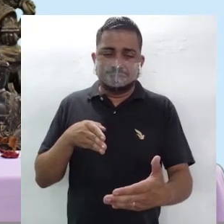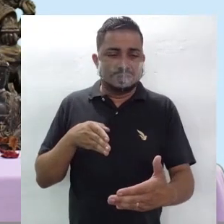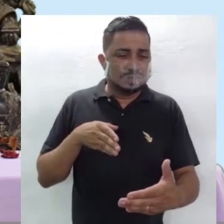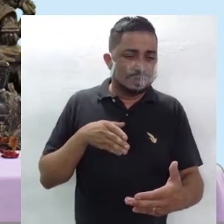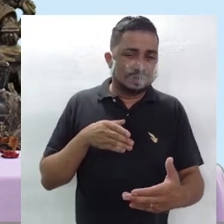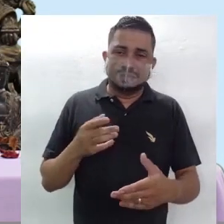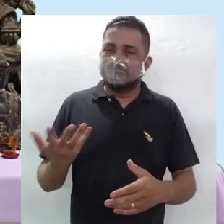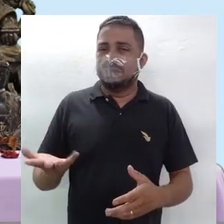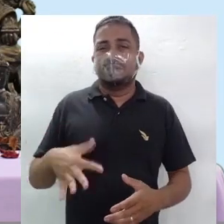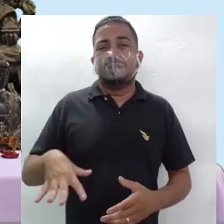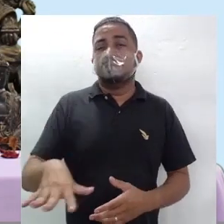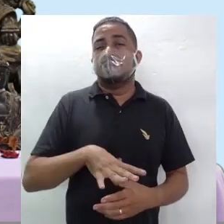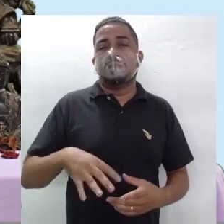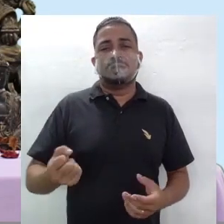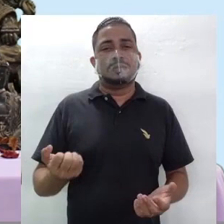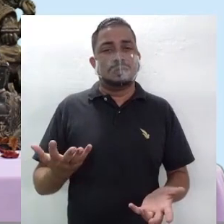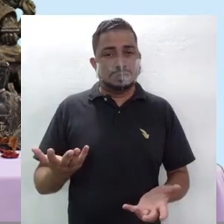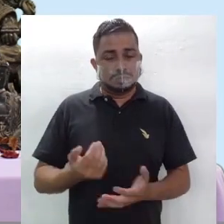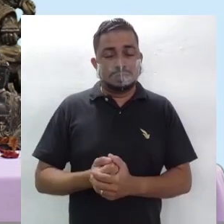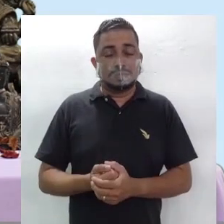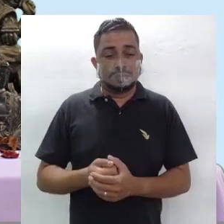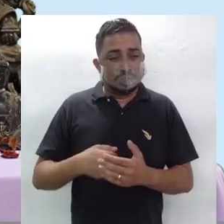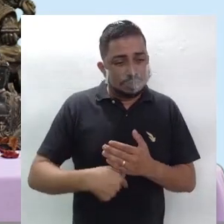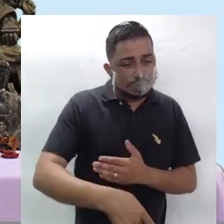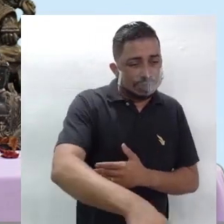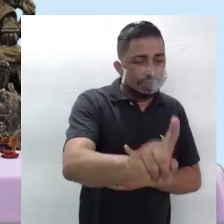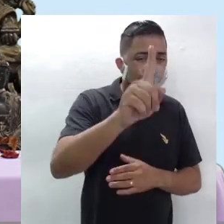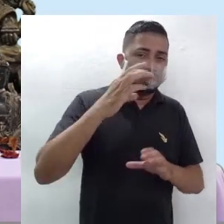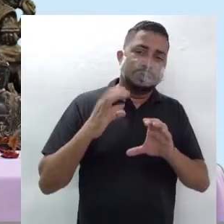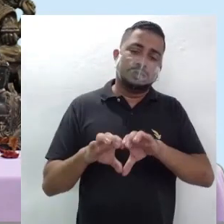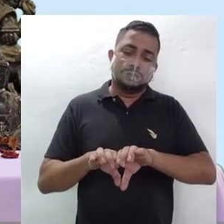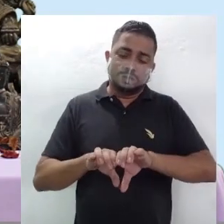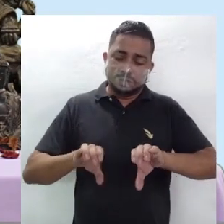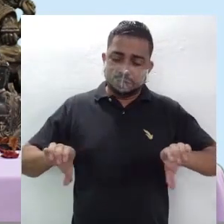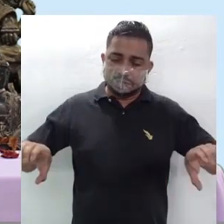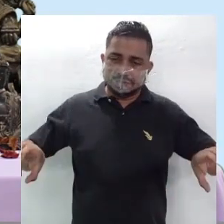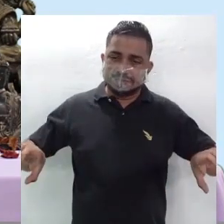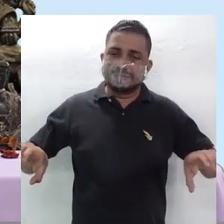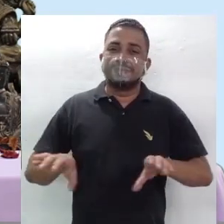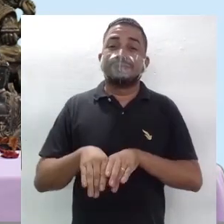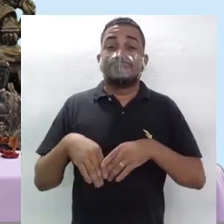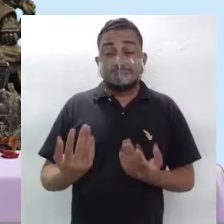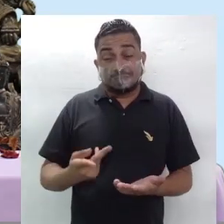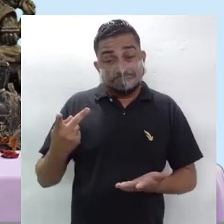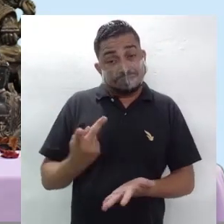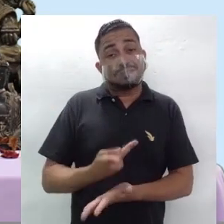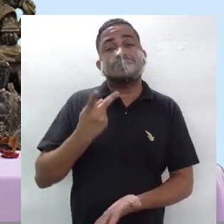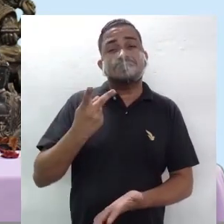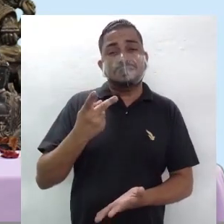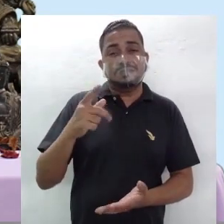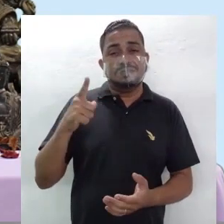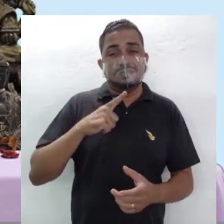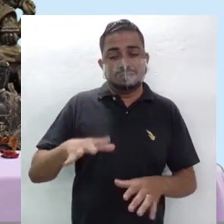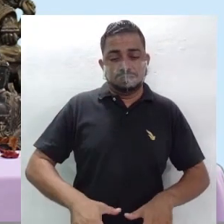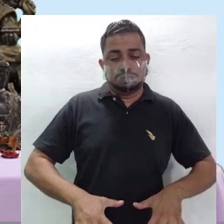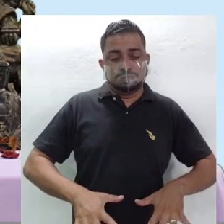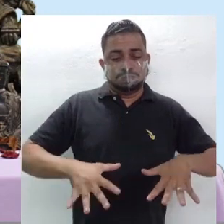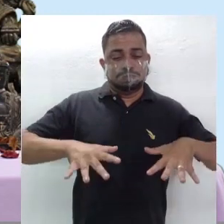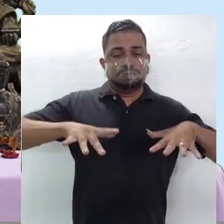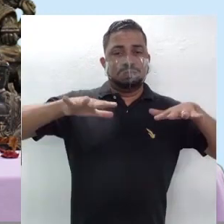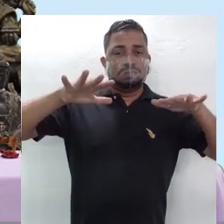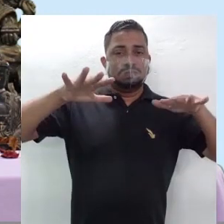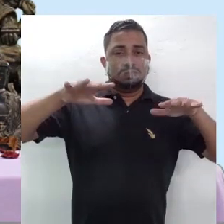encontrar espaço para passar nos bueiros. E ali acontece a